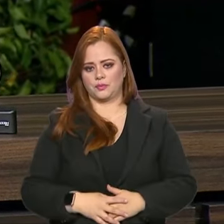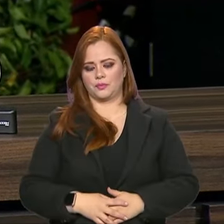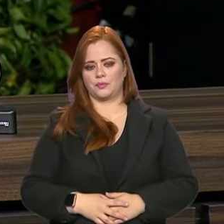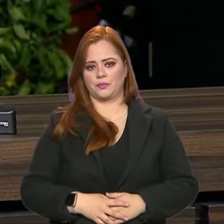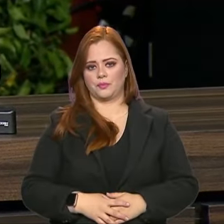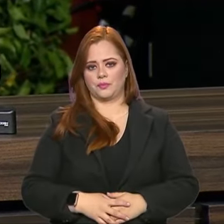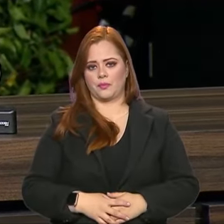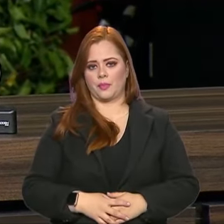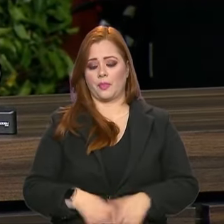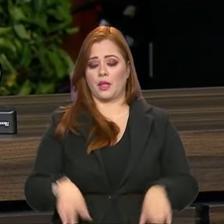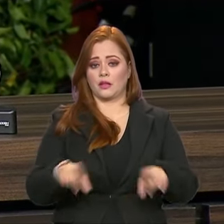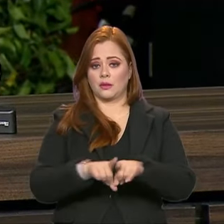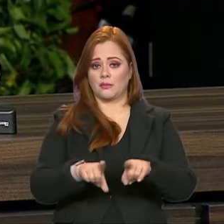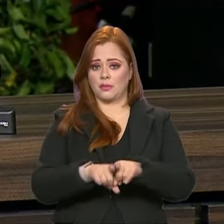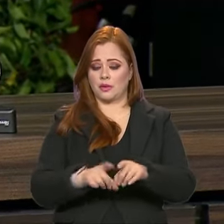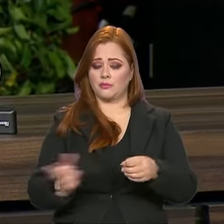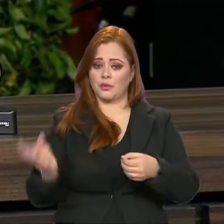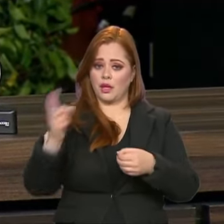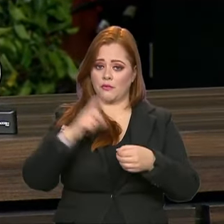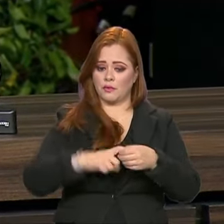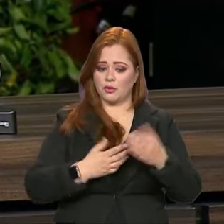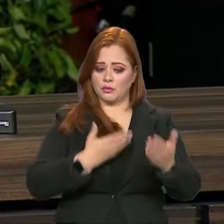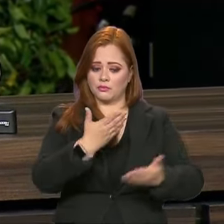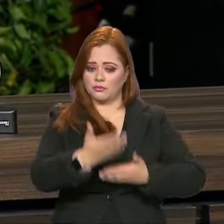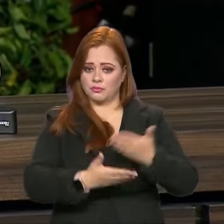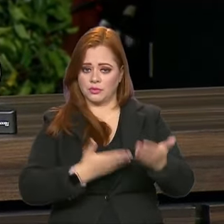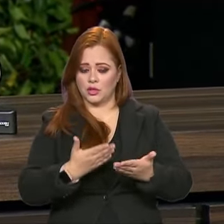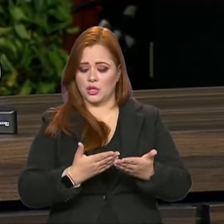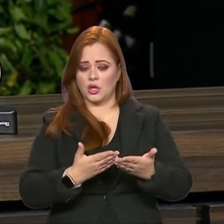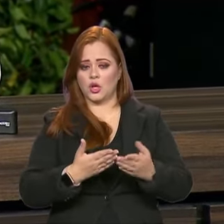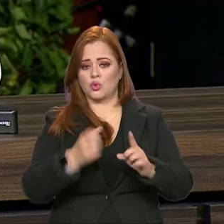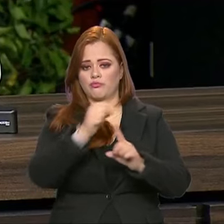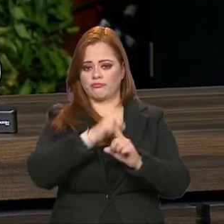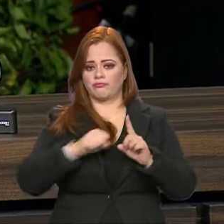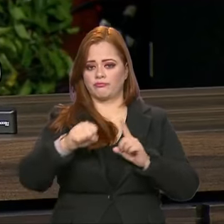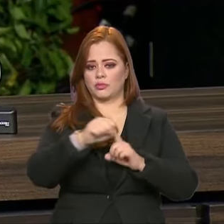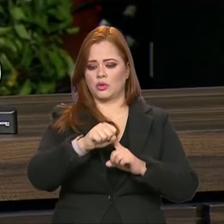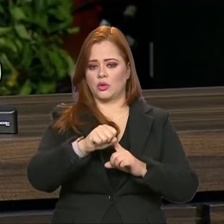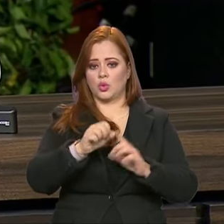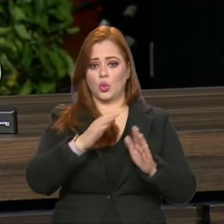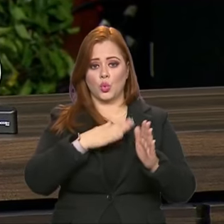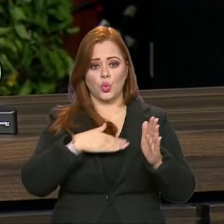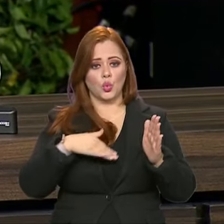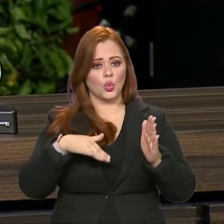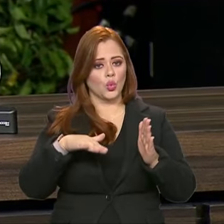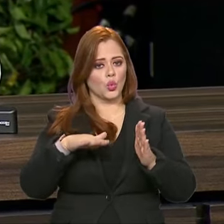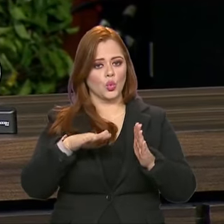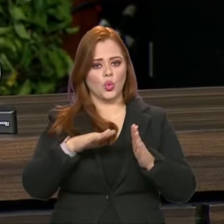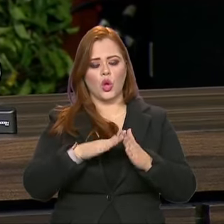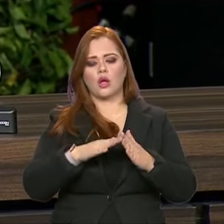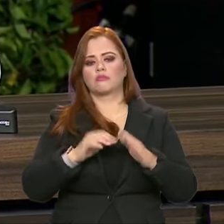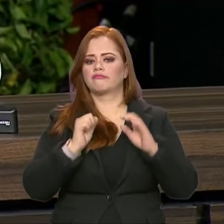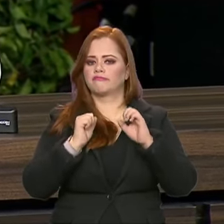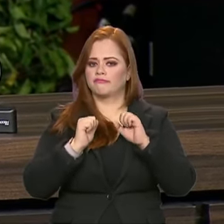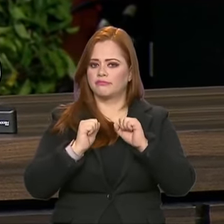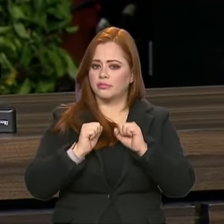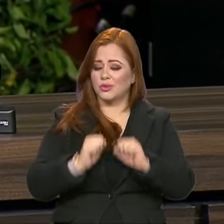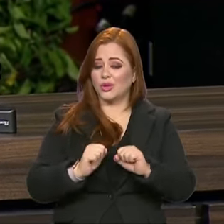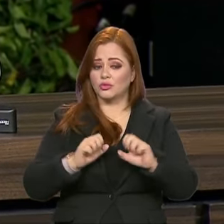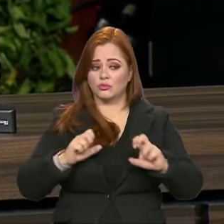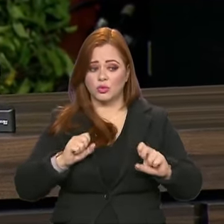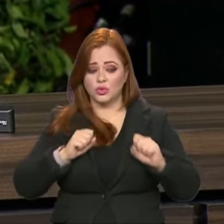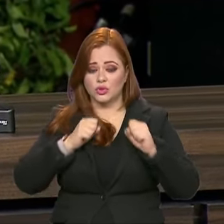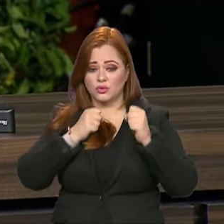E a recomposição da participação social. Tudo isso é possível pelo